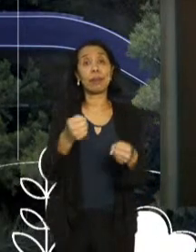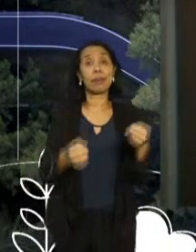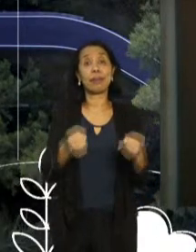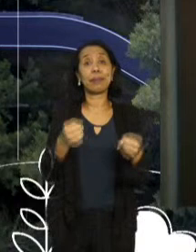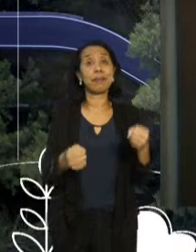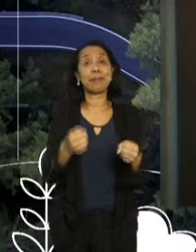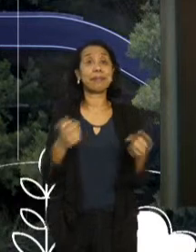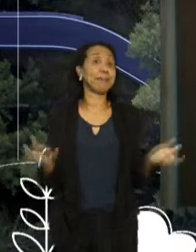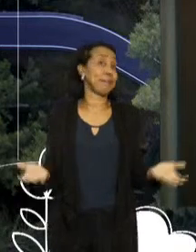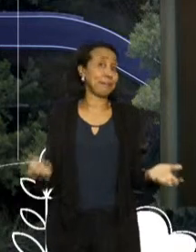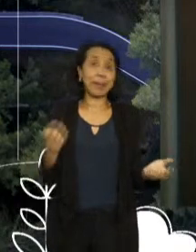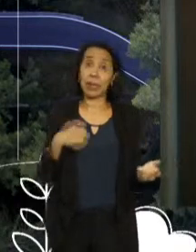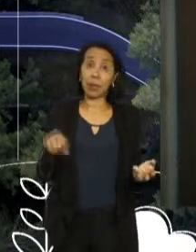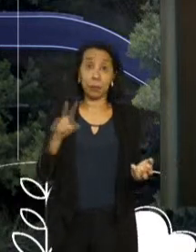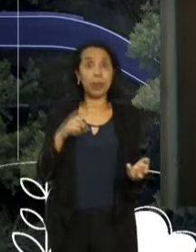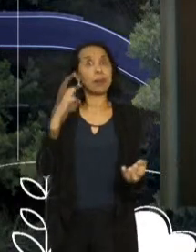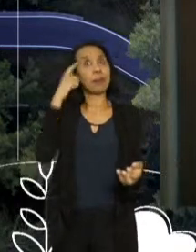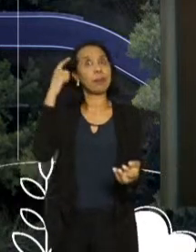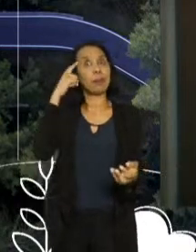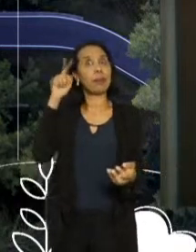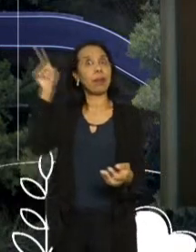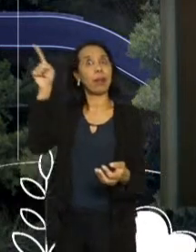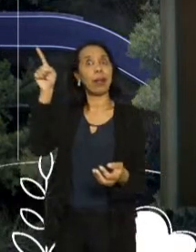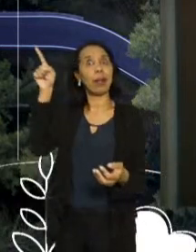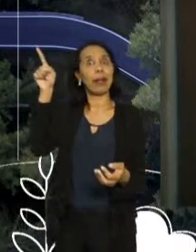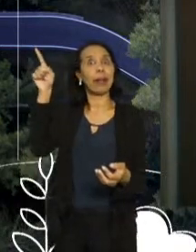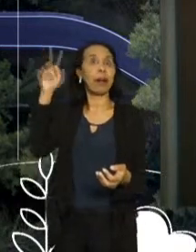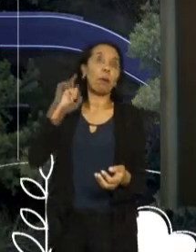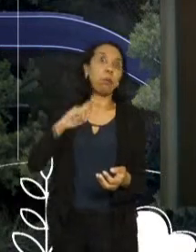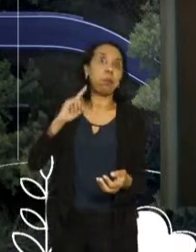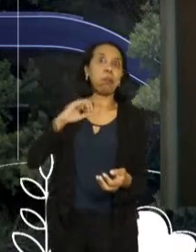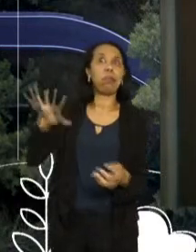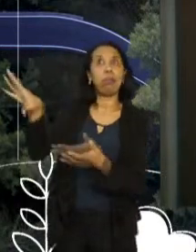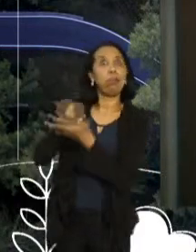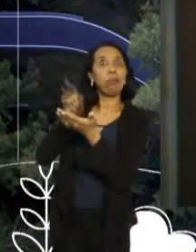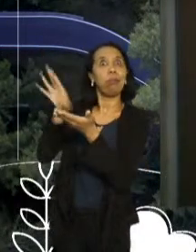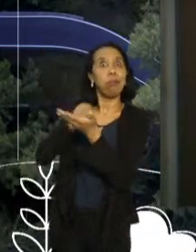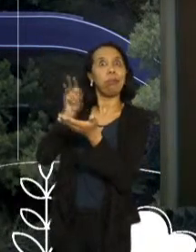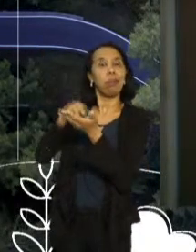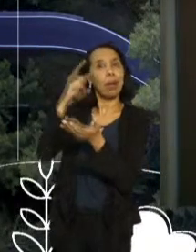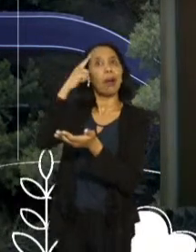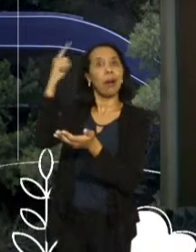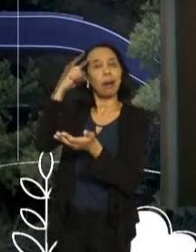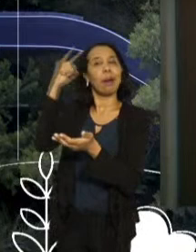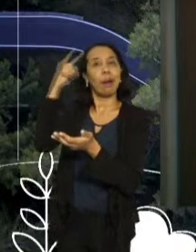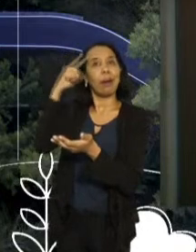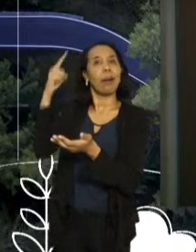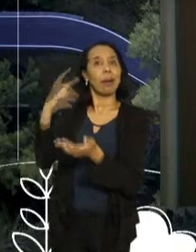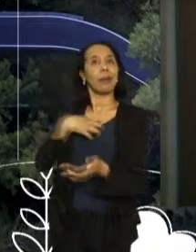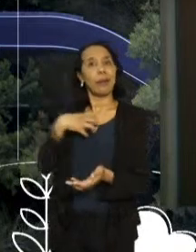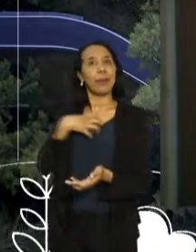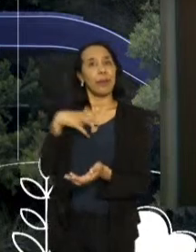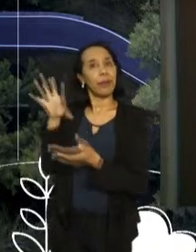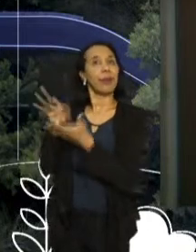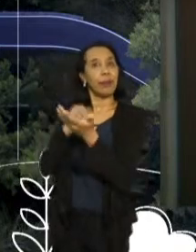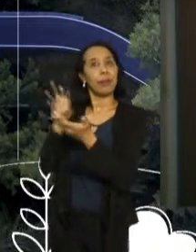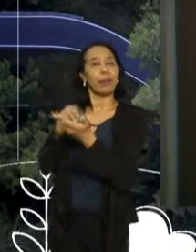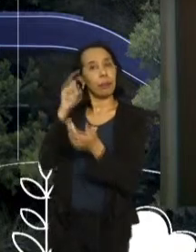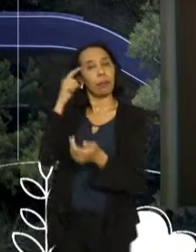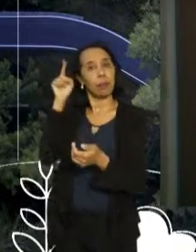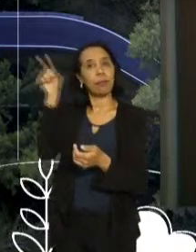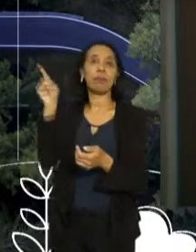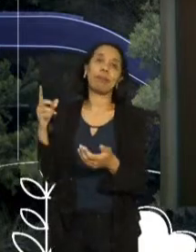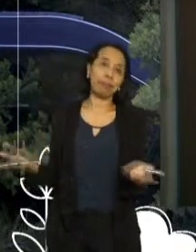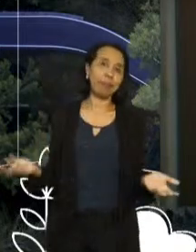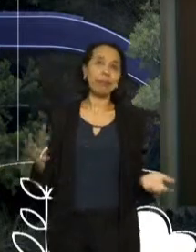nós usamos muito o modelo norte-americano e a nossa ideia, a nossa forma, né, de transporte na